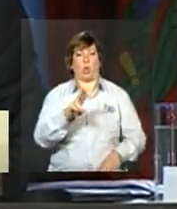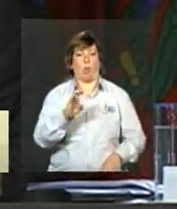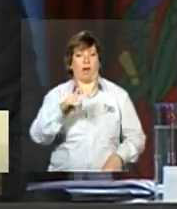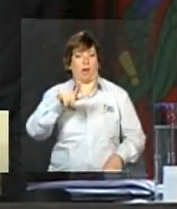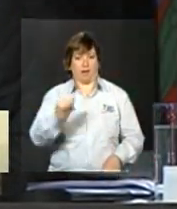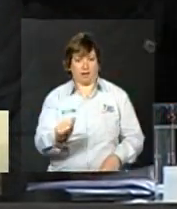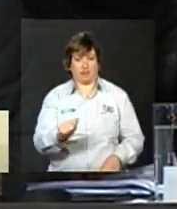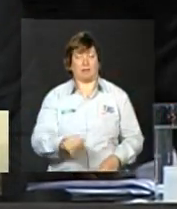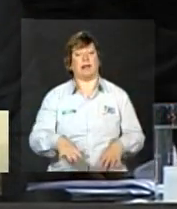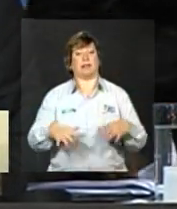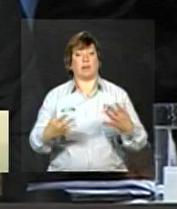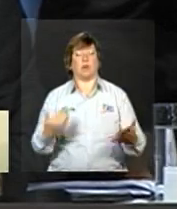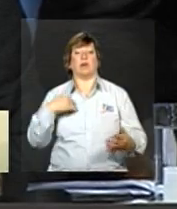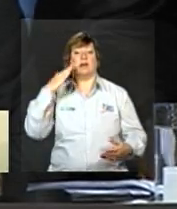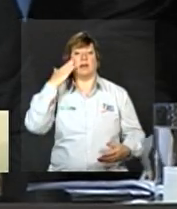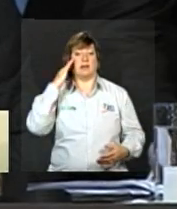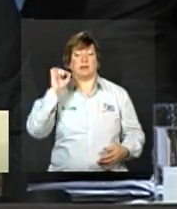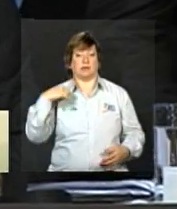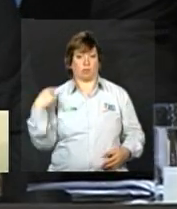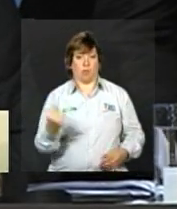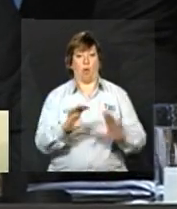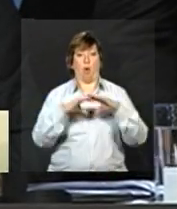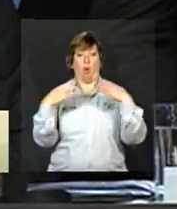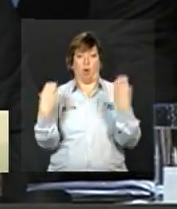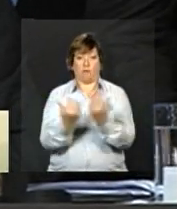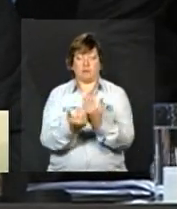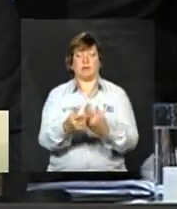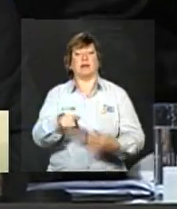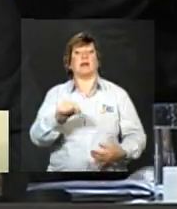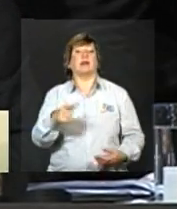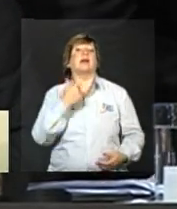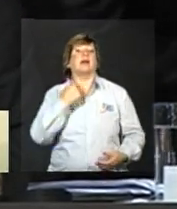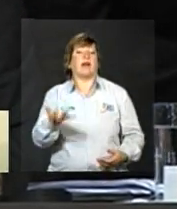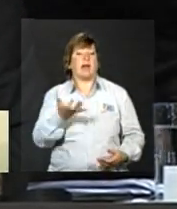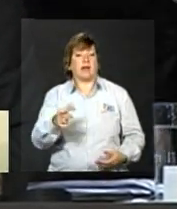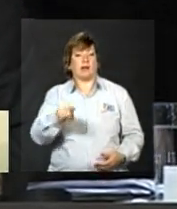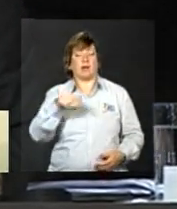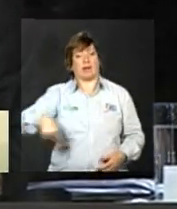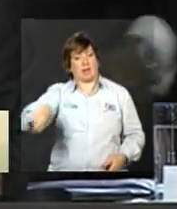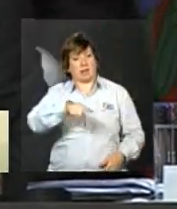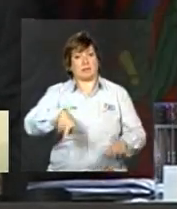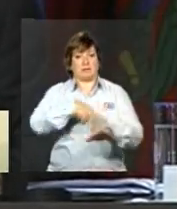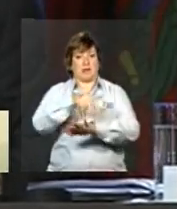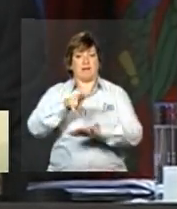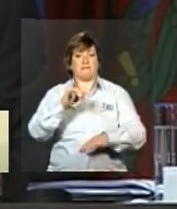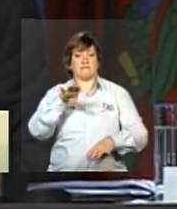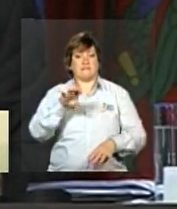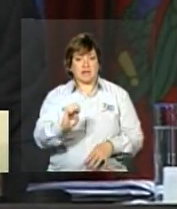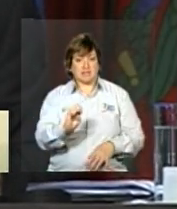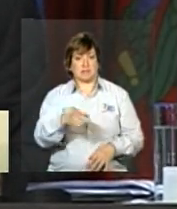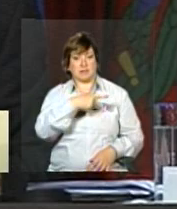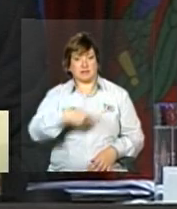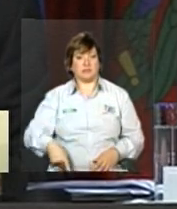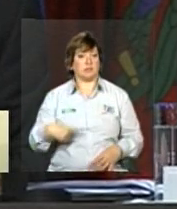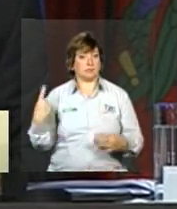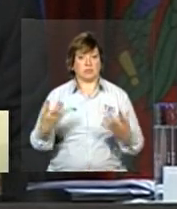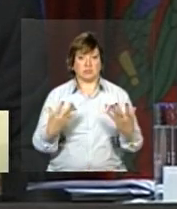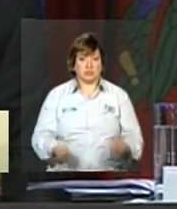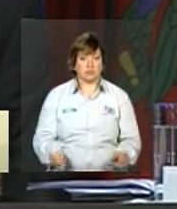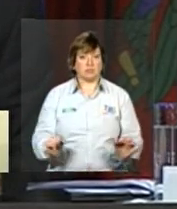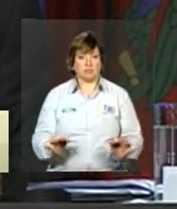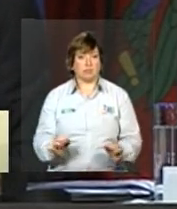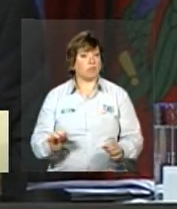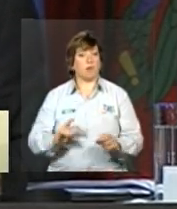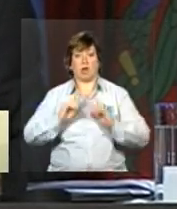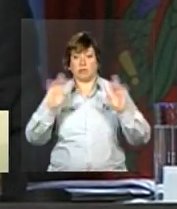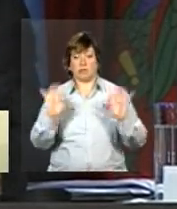Então, entendo que a conferência deseja eleger esses países como vice-presidentes por aclamação. Não há